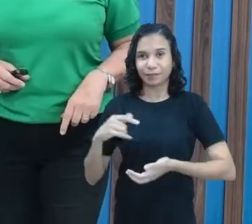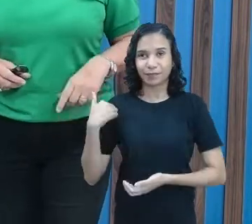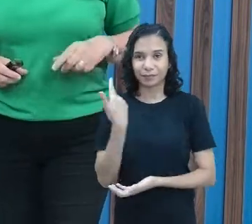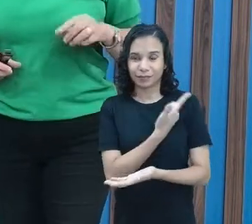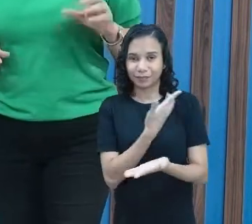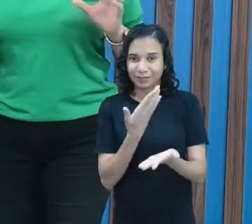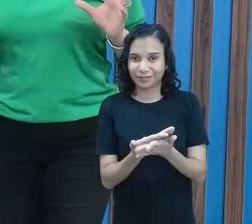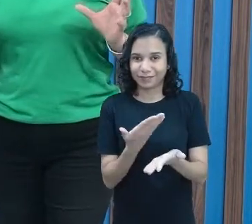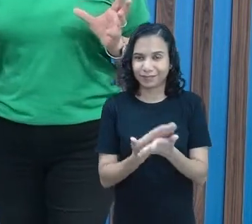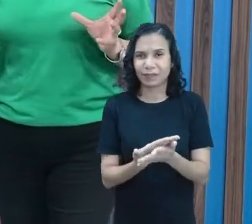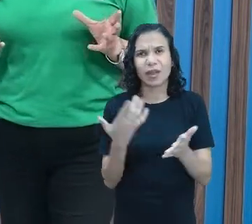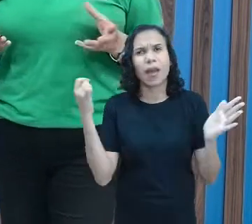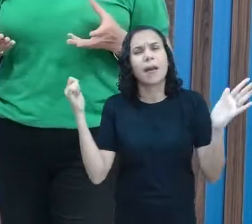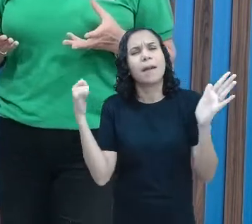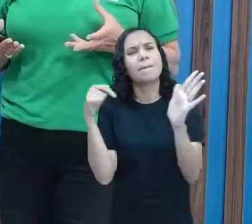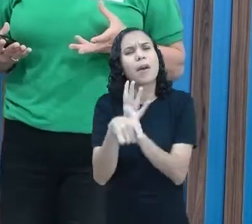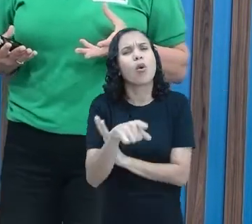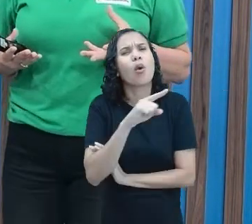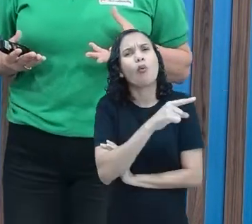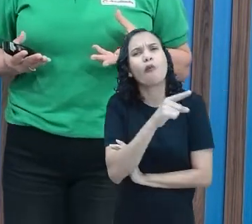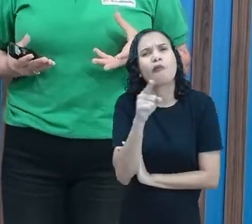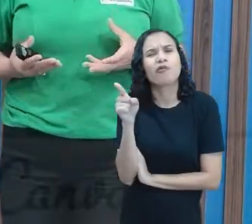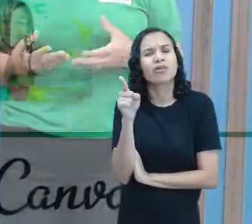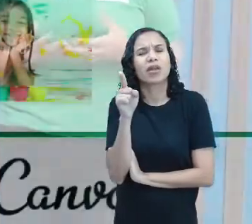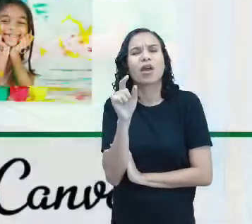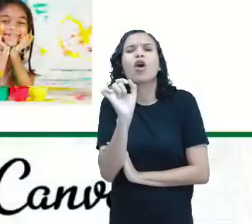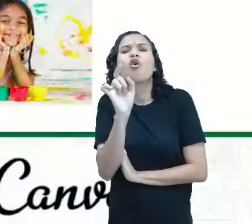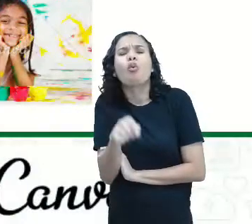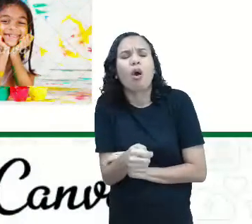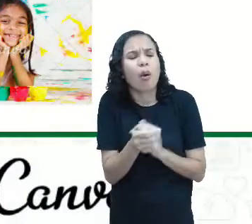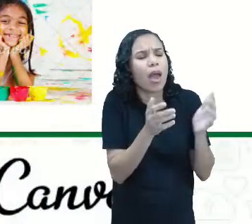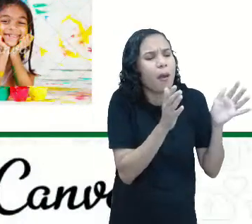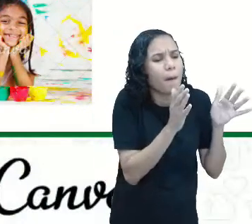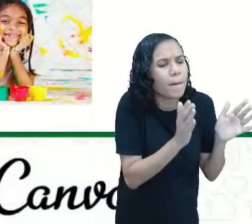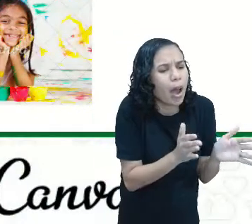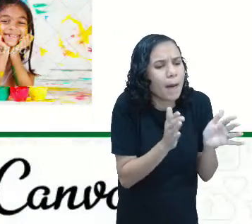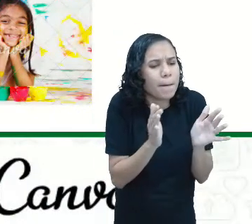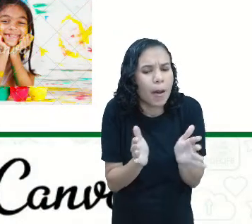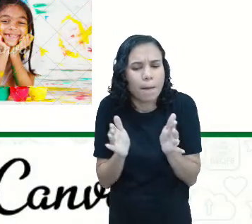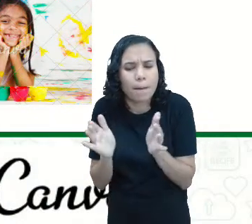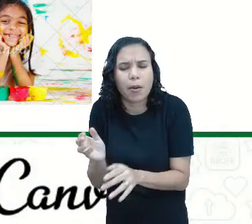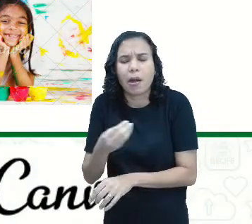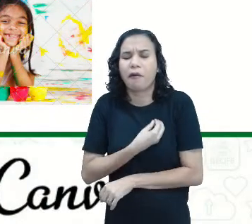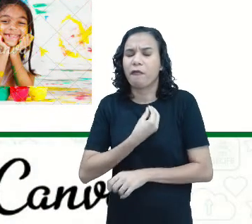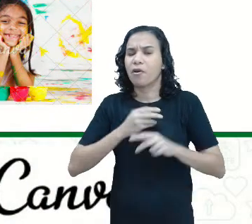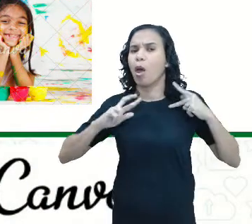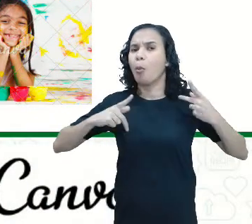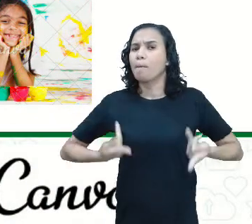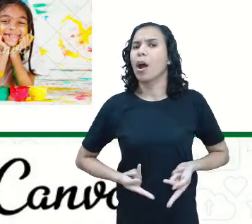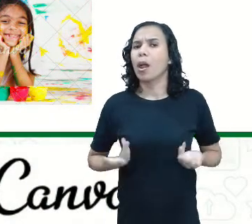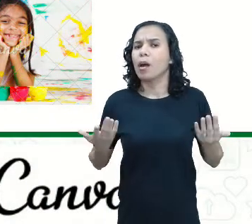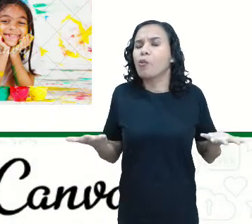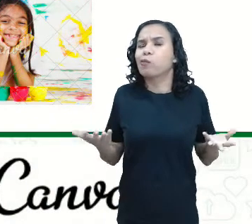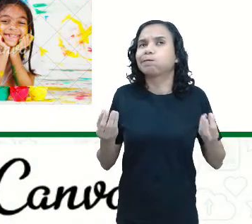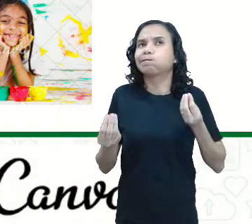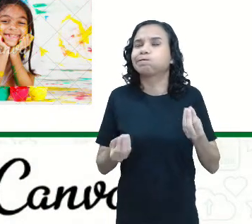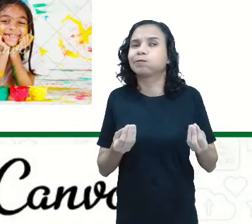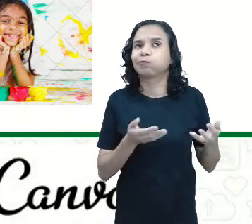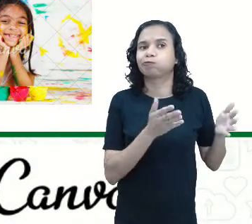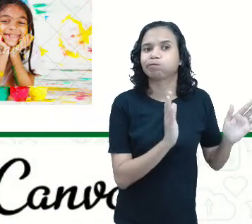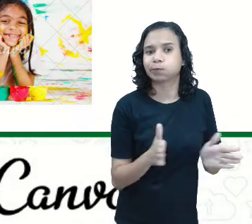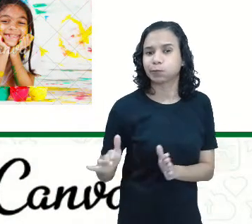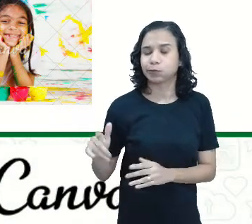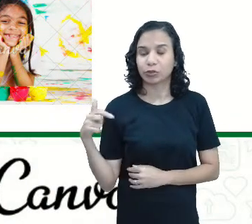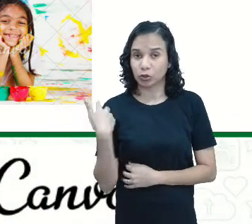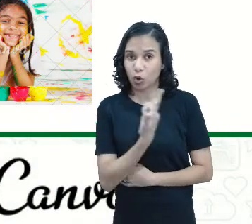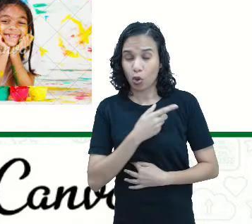aqui uma perguntinha para vocês. Quais são realmente as fases da vida humana? Quais são as fases pelas